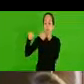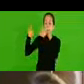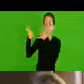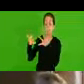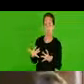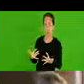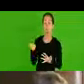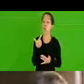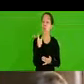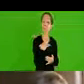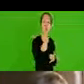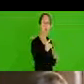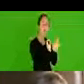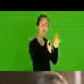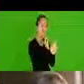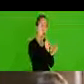simplesmente,